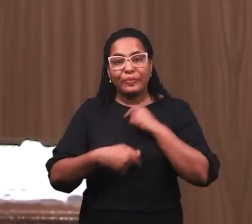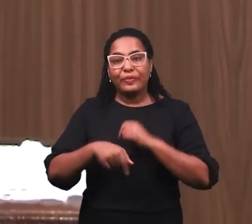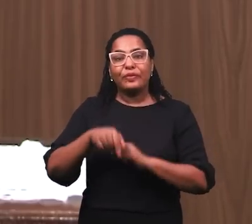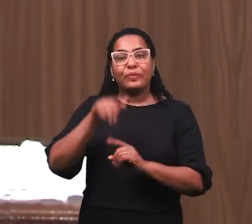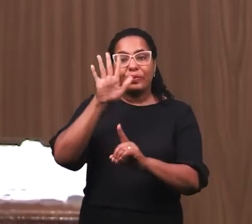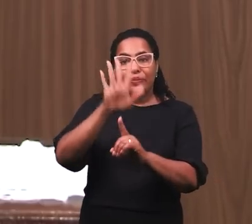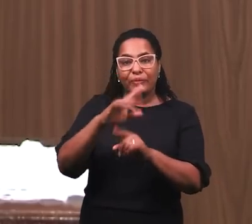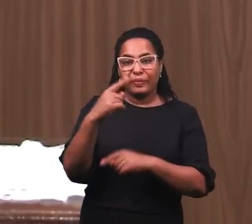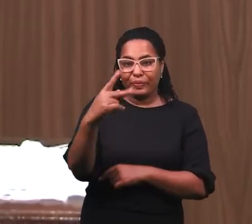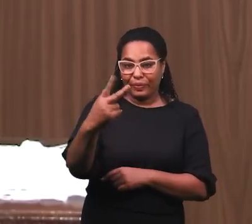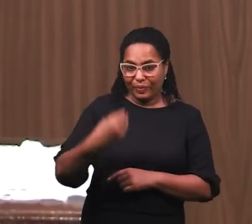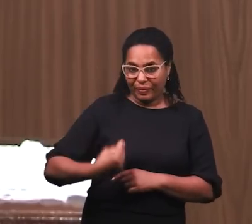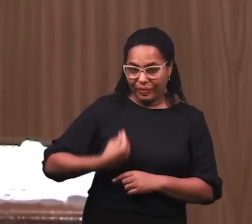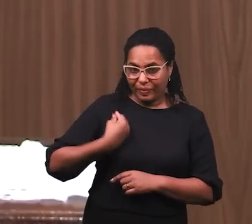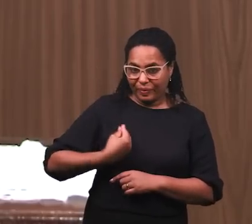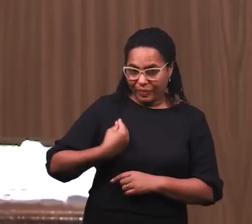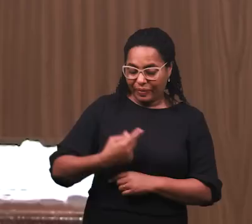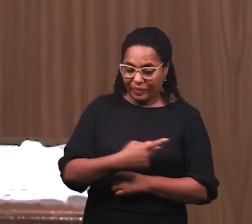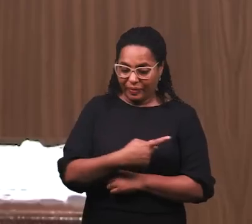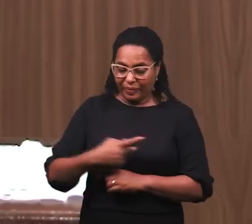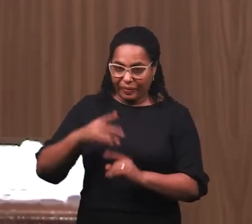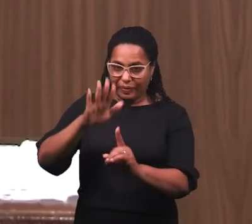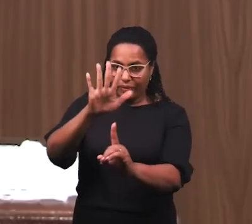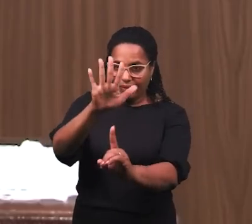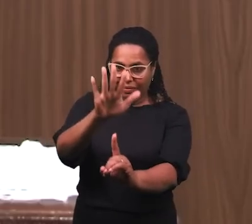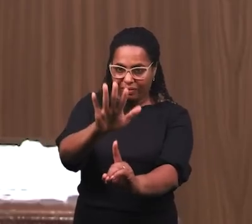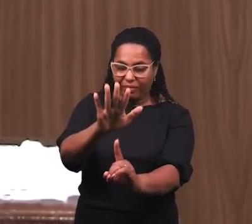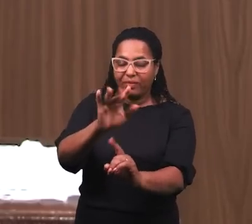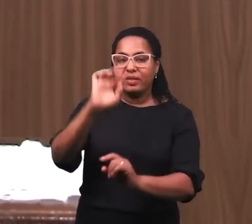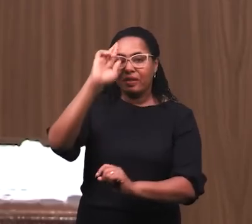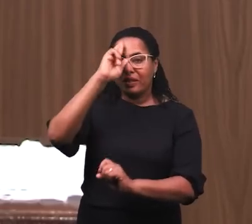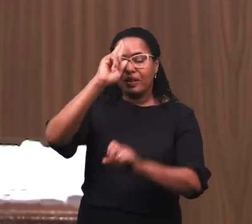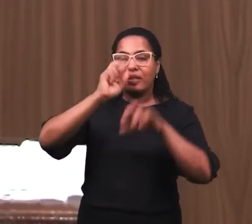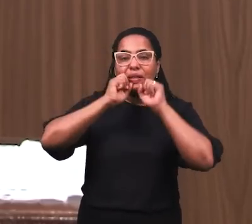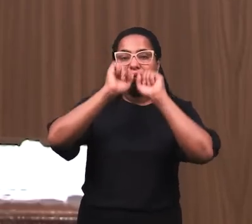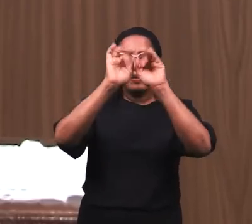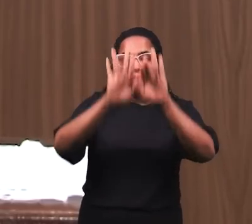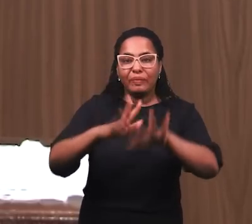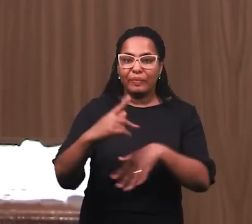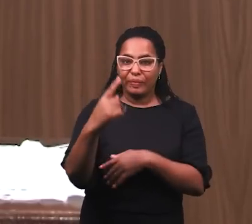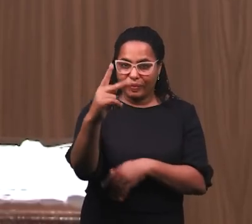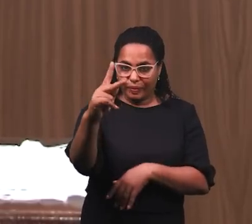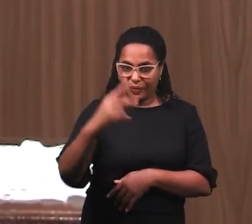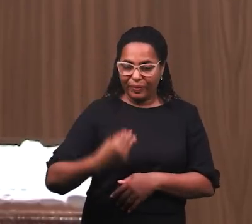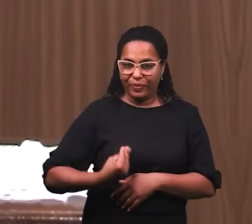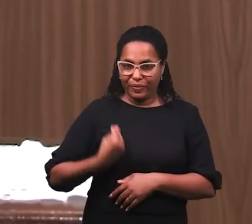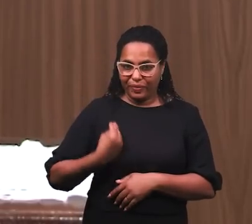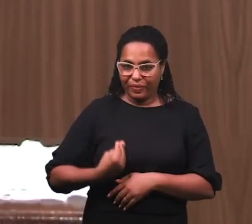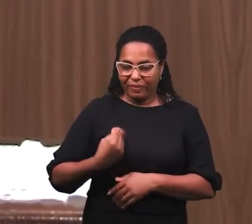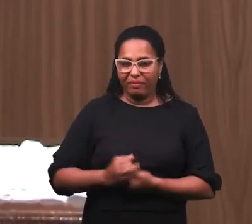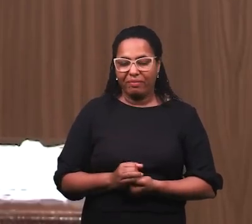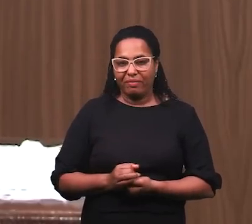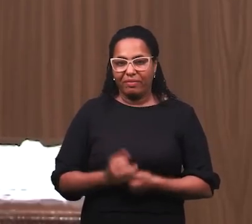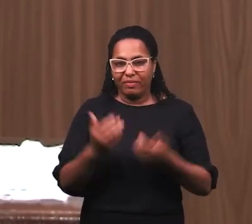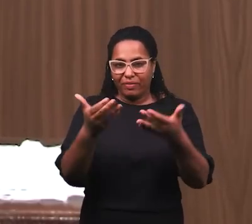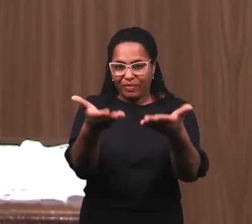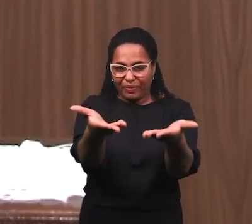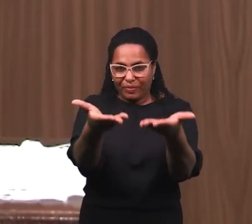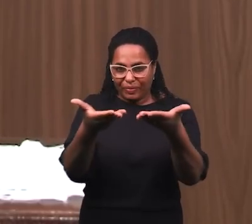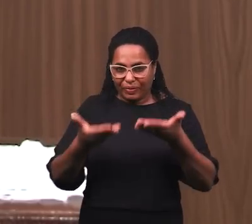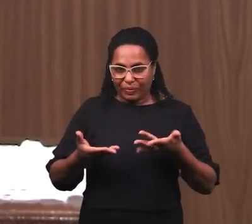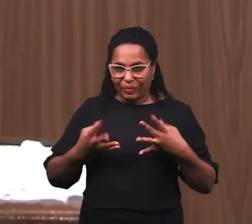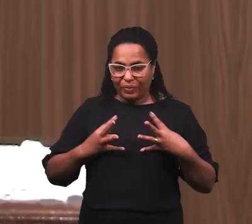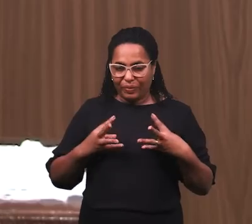por você com imposição das mãos para que o Senhor abençoe a sua vida. Nós